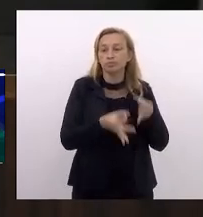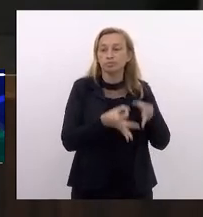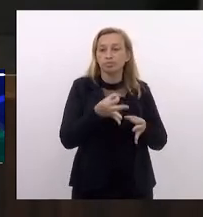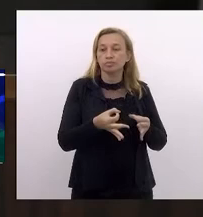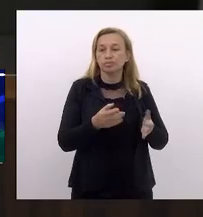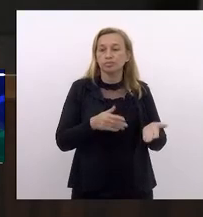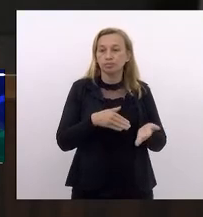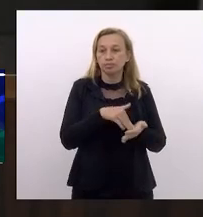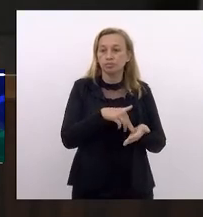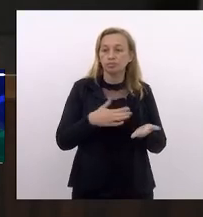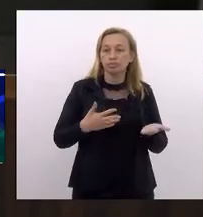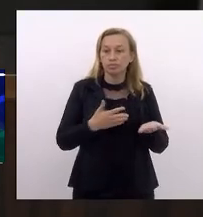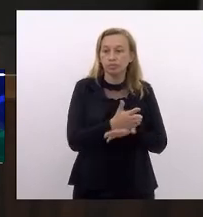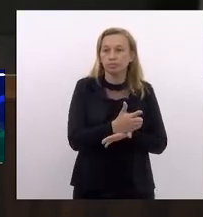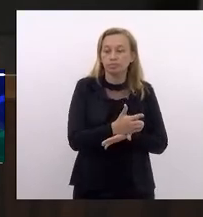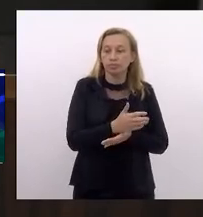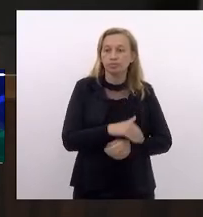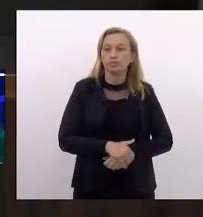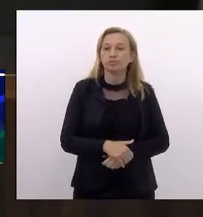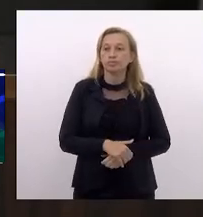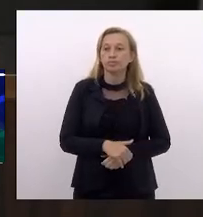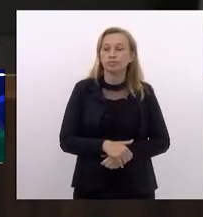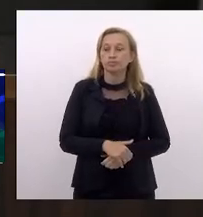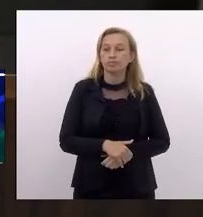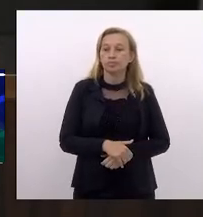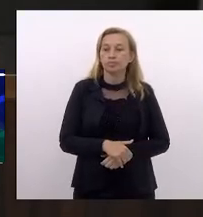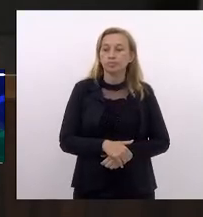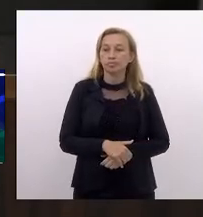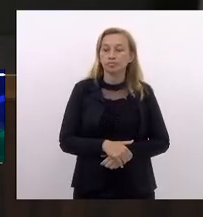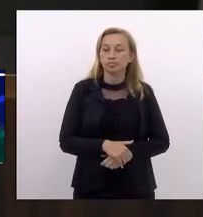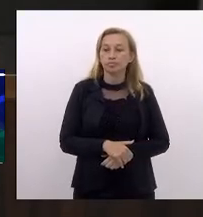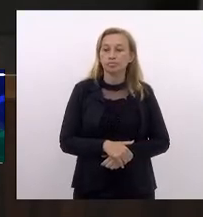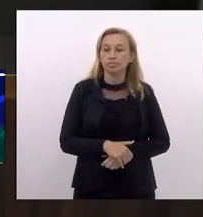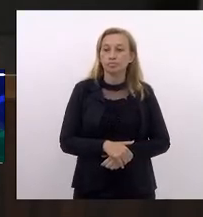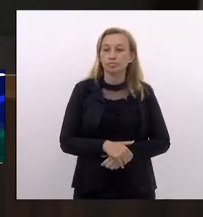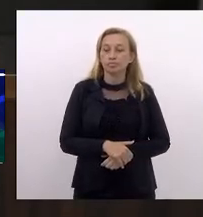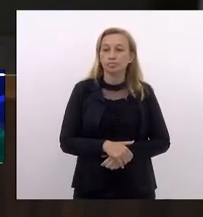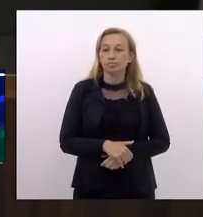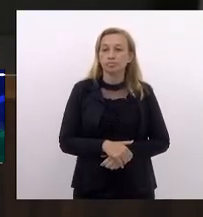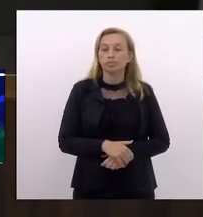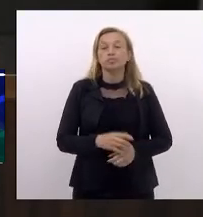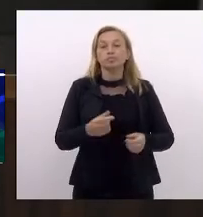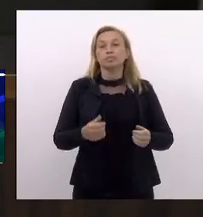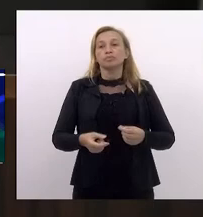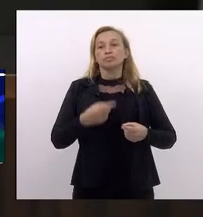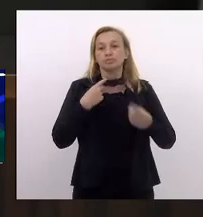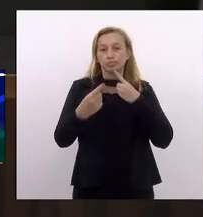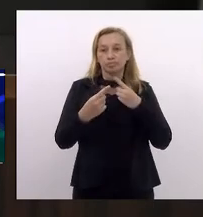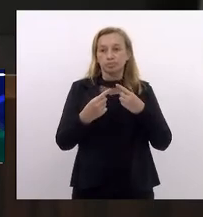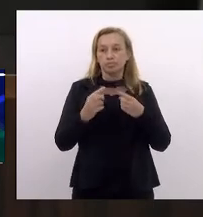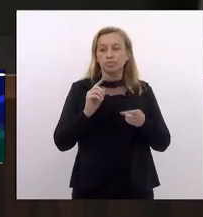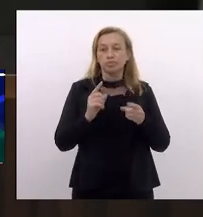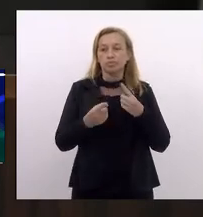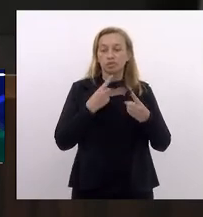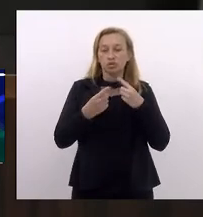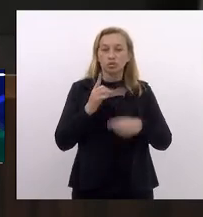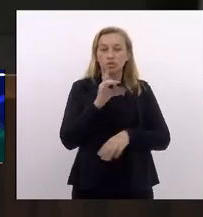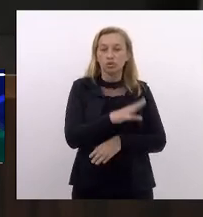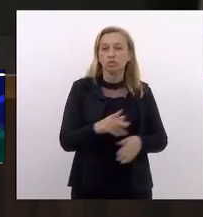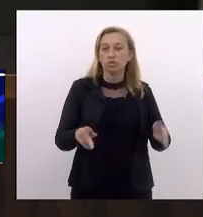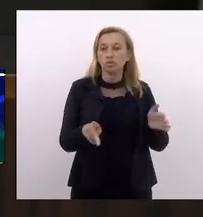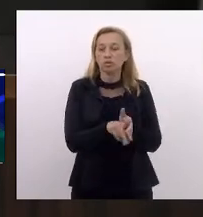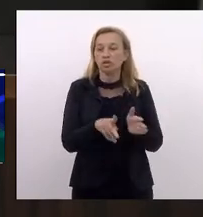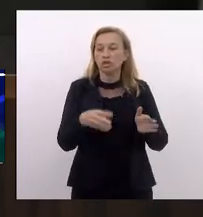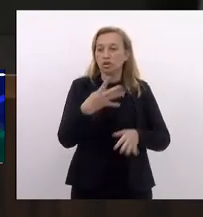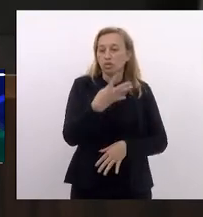conhecer os seus que a prova mais inscrição aprovado vai autógrafo em regime de urgência em votação a discussão o